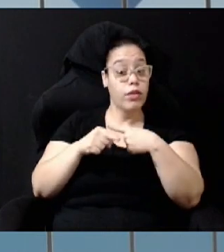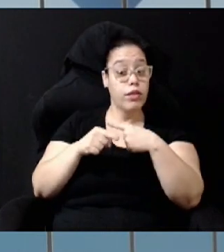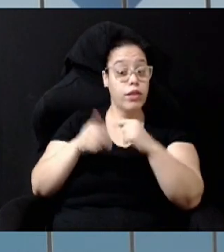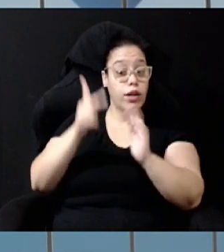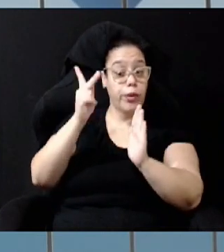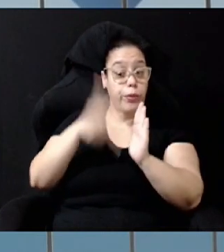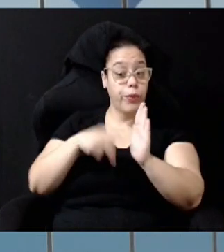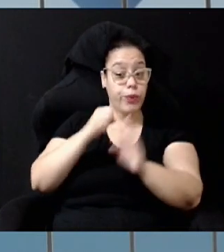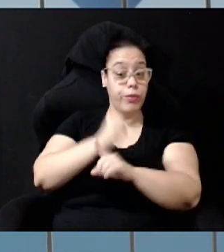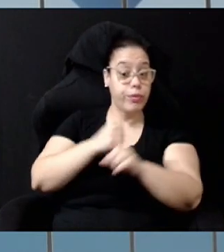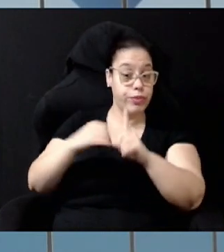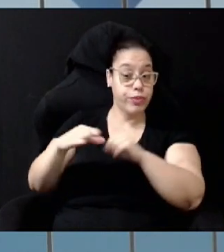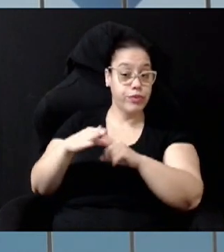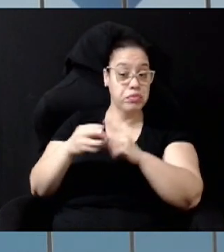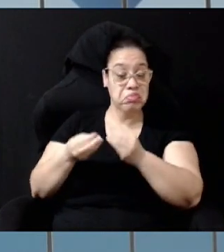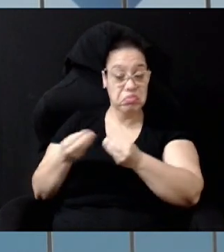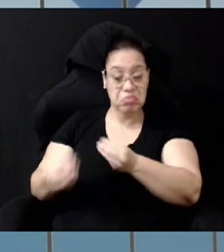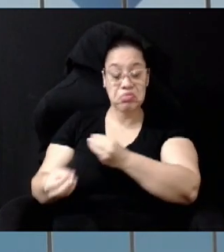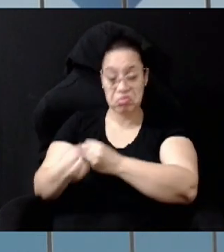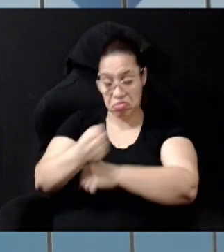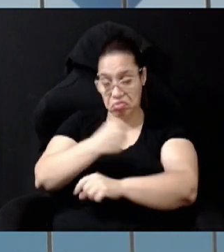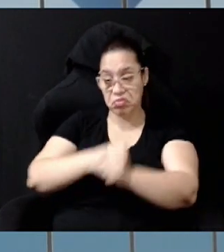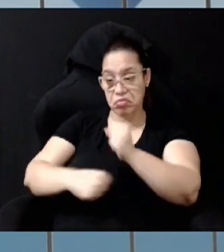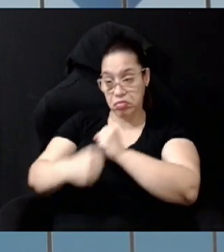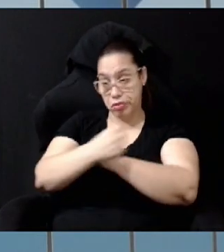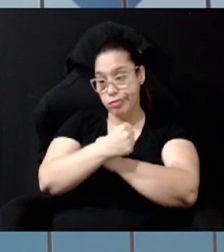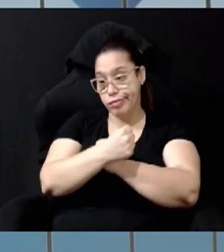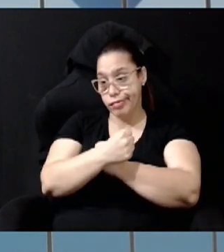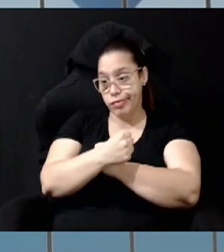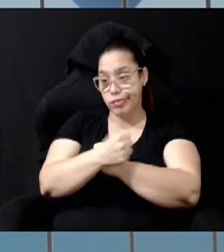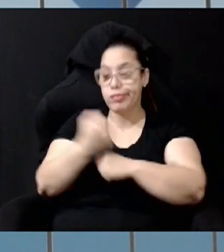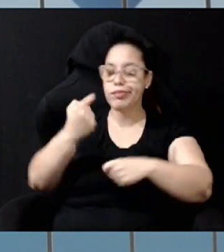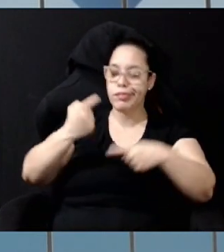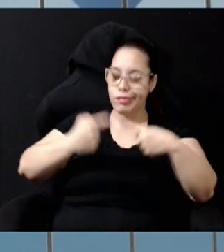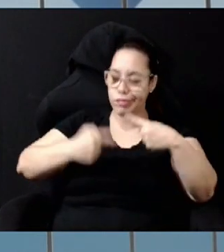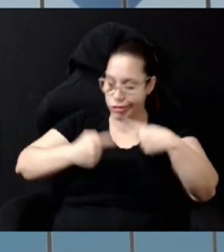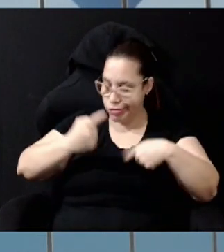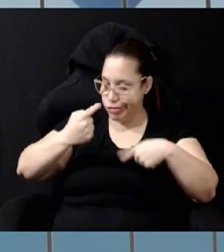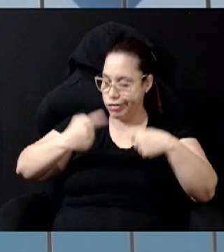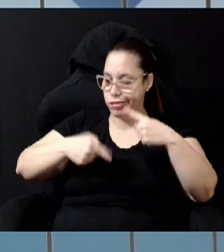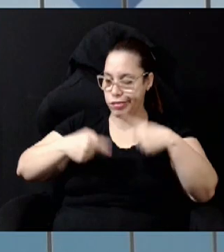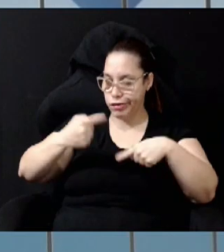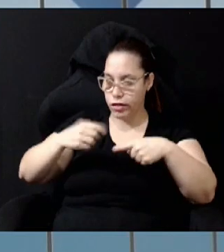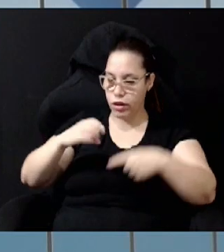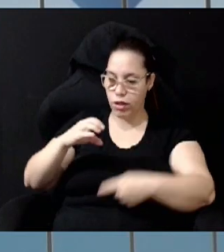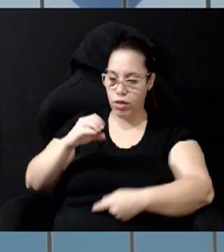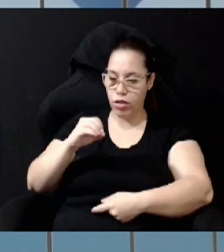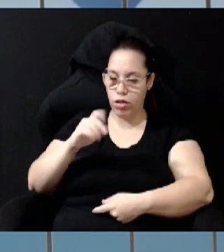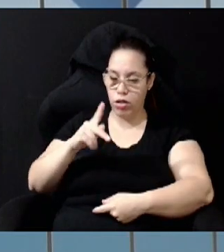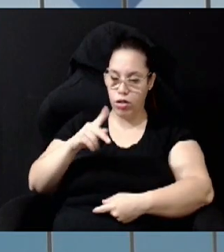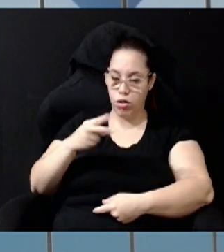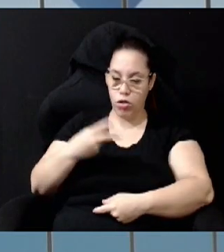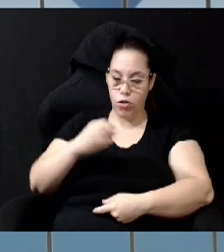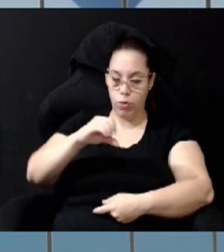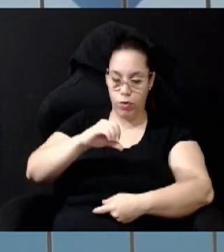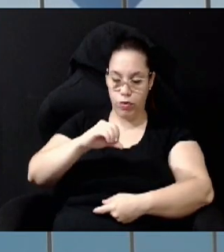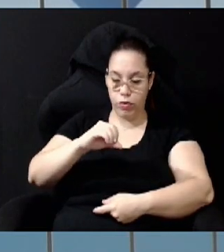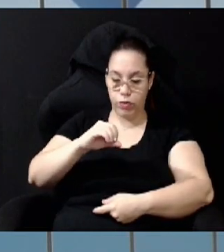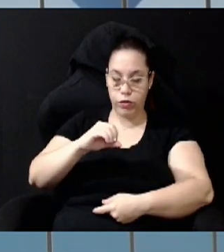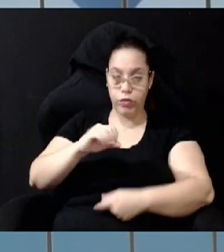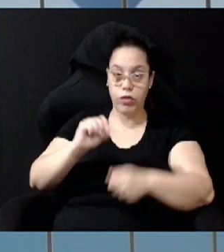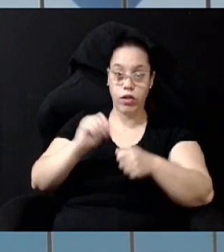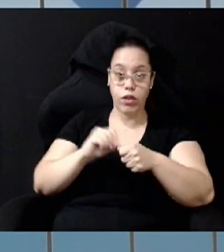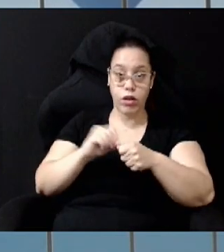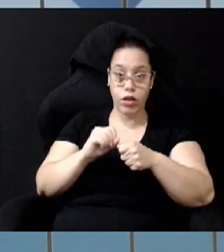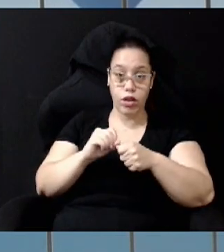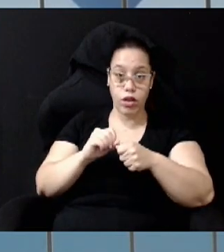dá para a preservação dessas áreas. E uma discussão muito grande na COP29 foi justamente isso, você fazer com que a